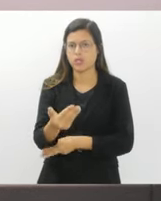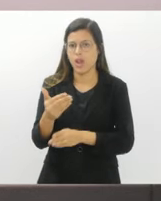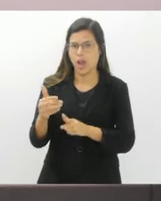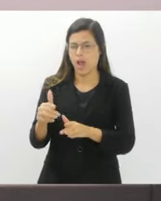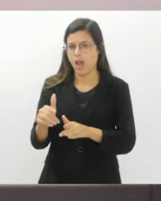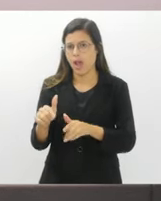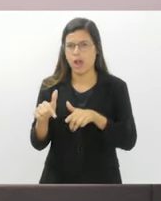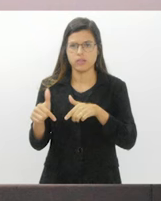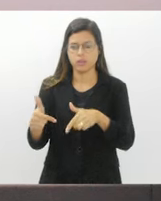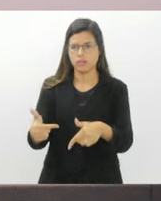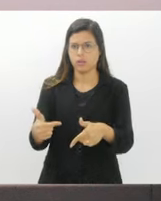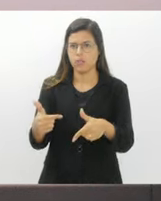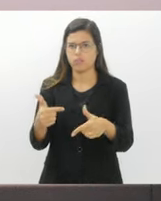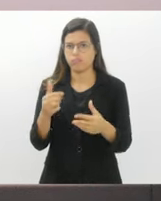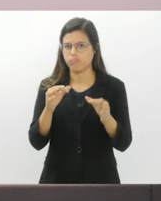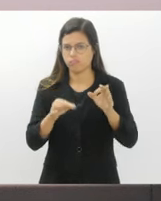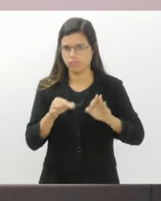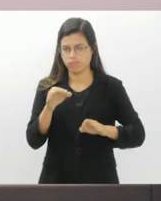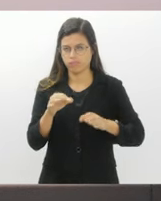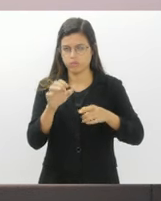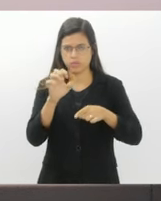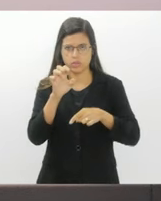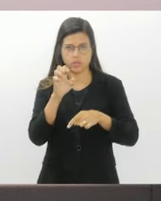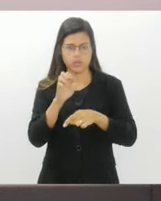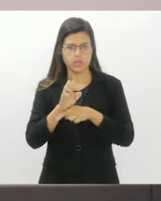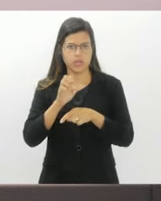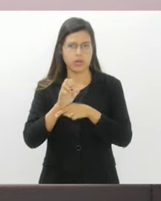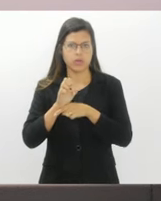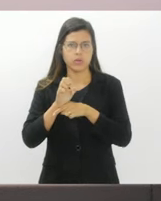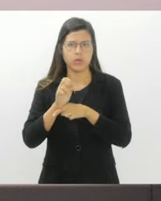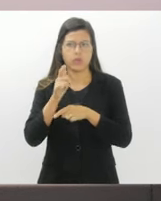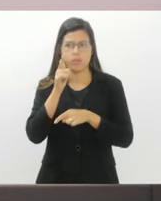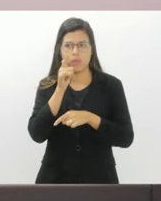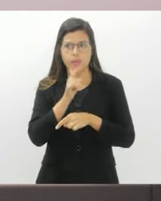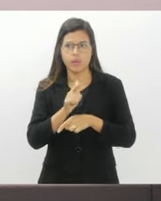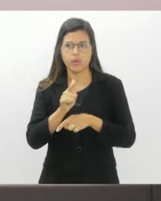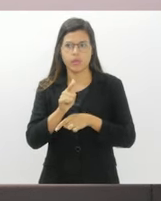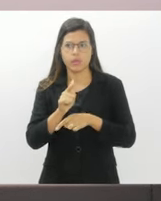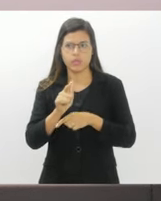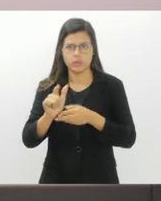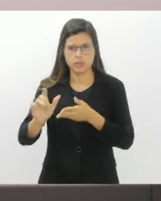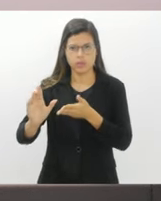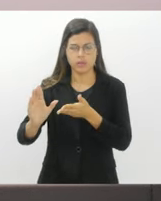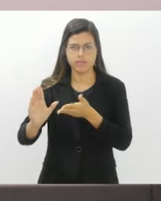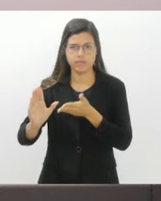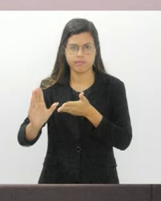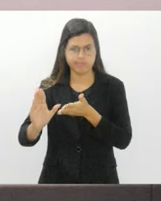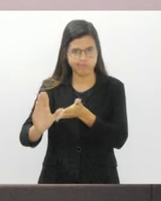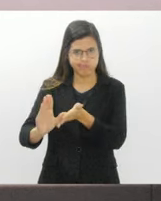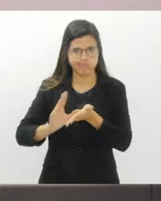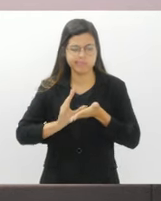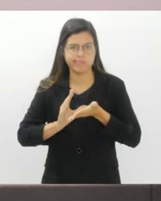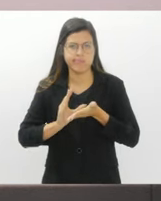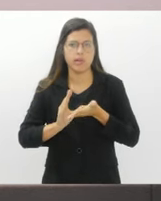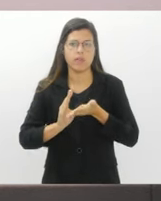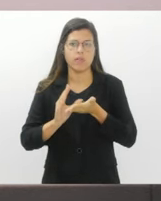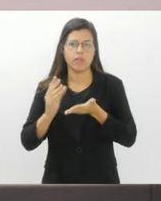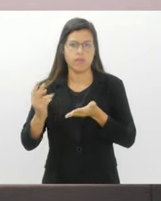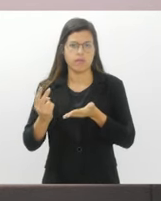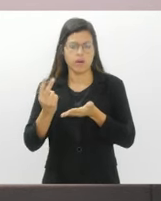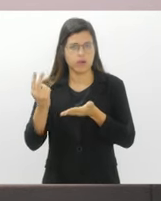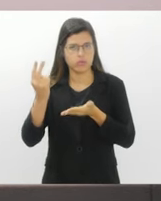da Justiça Estadual para o recebimento da parcela de sua tarifa, composto pelos valores